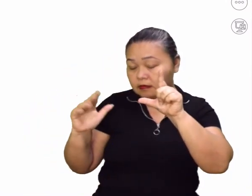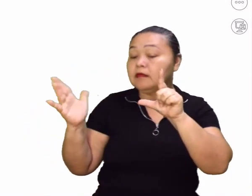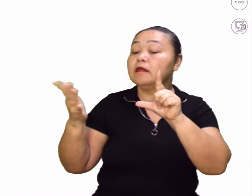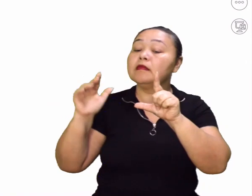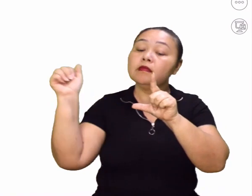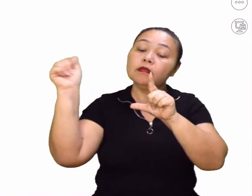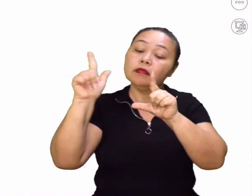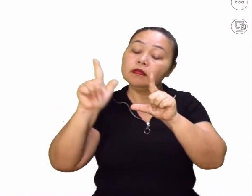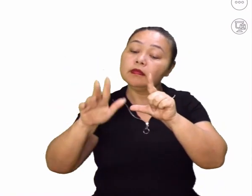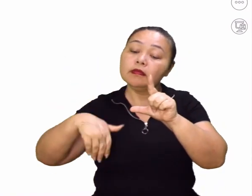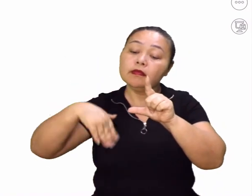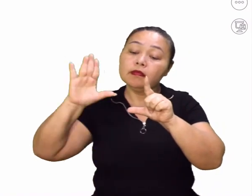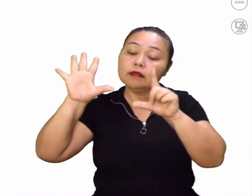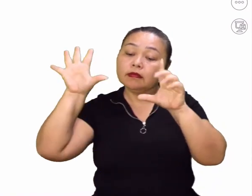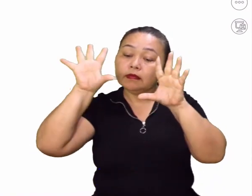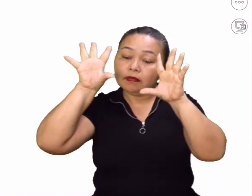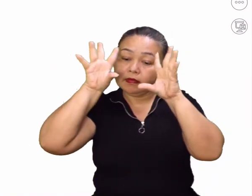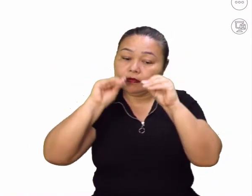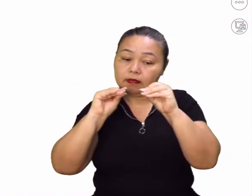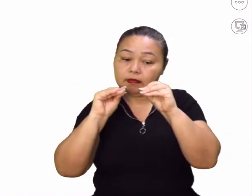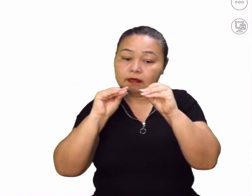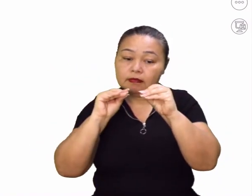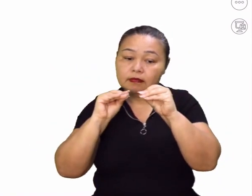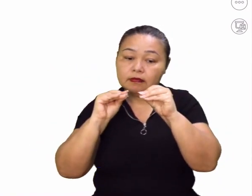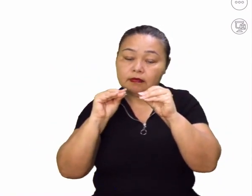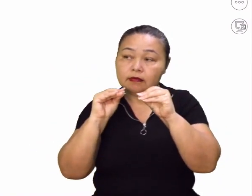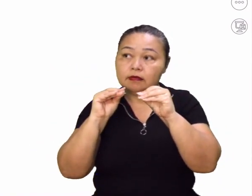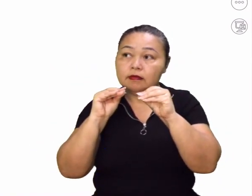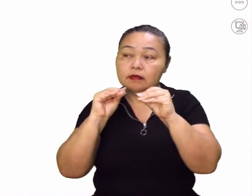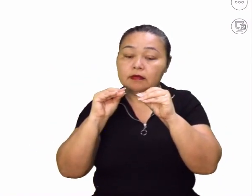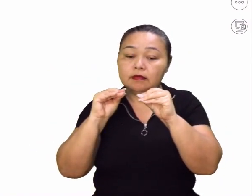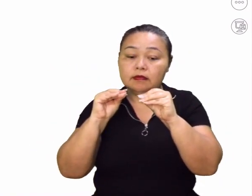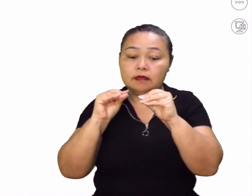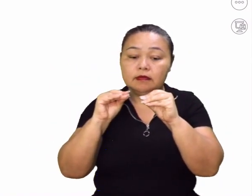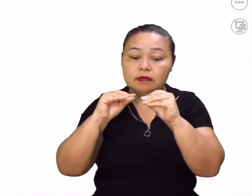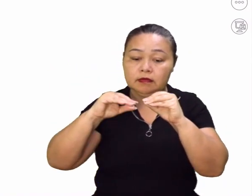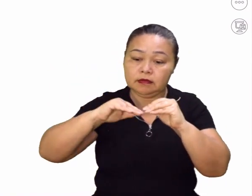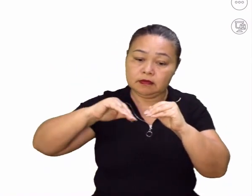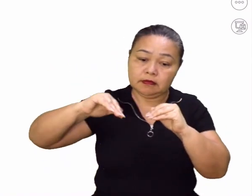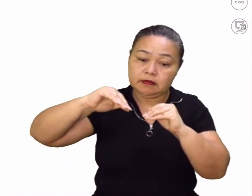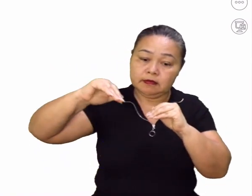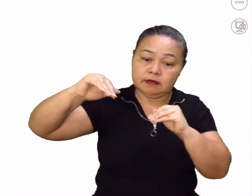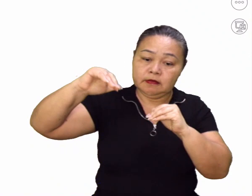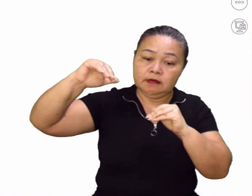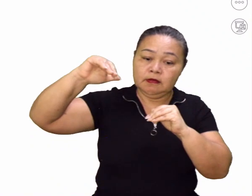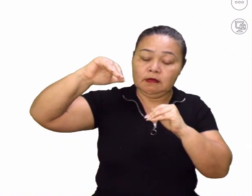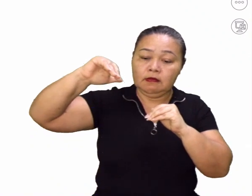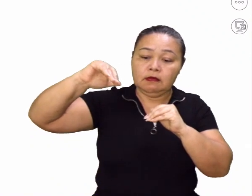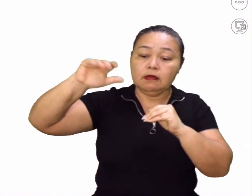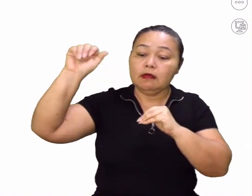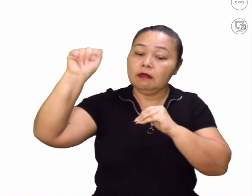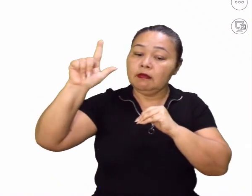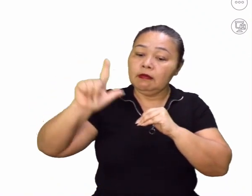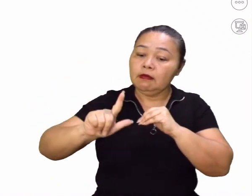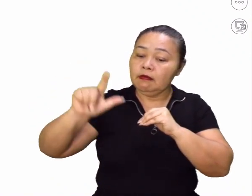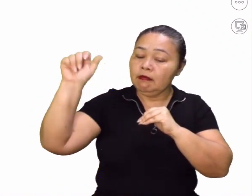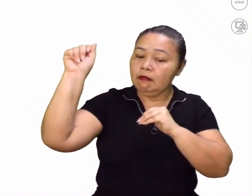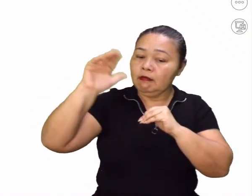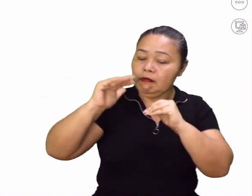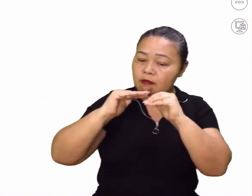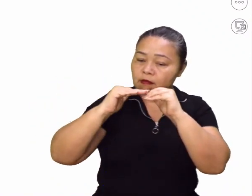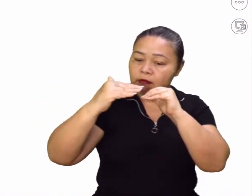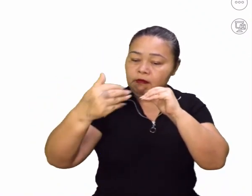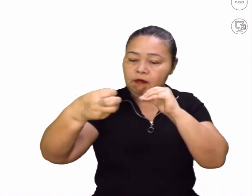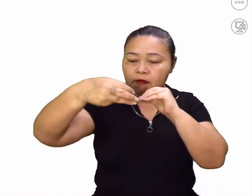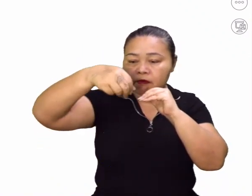escuro. Então, ó, você pode ver, ó, que a costa brasileira toda é azulzinha, porque está no nível do